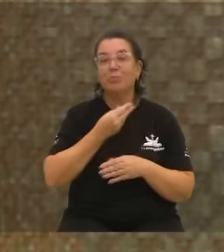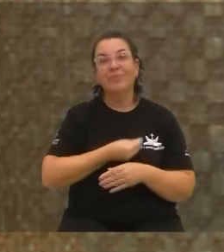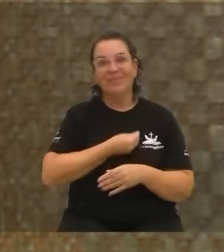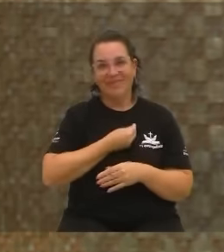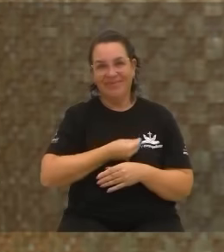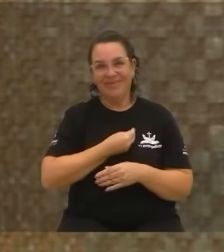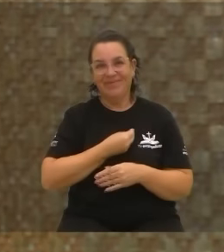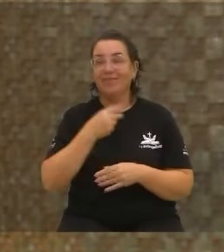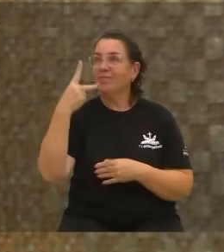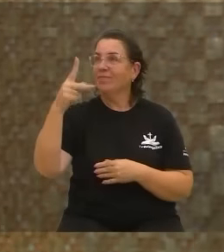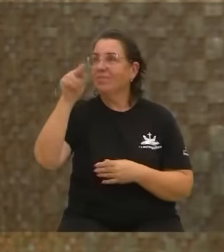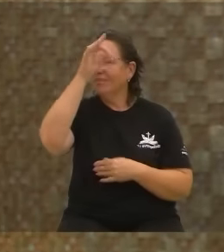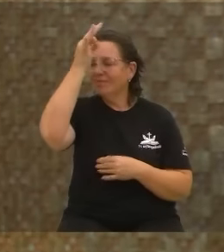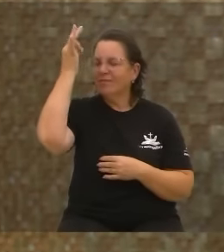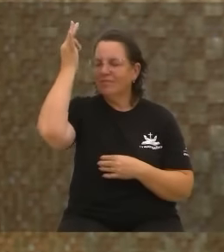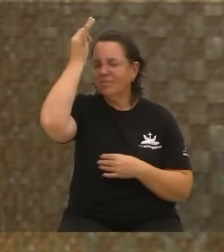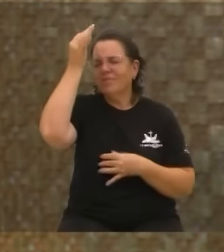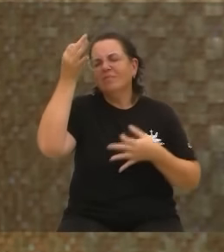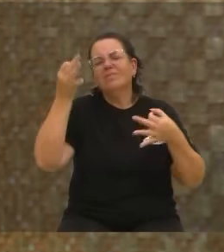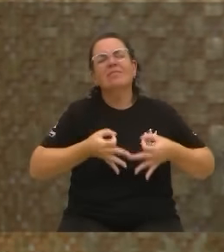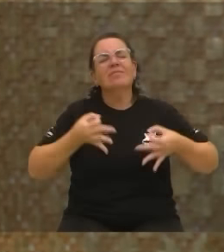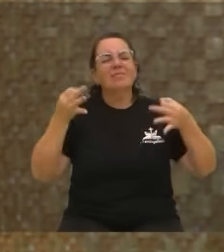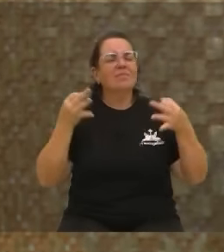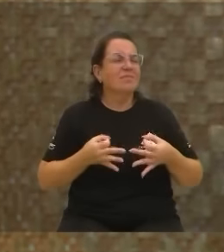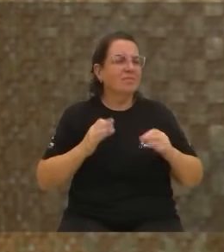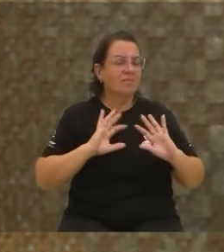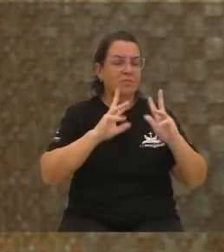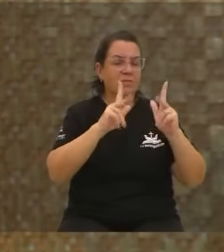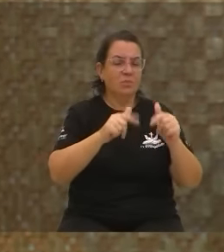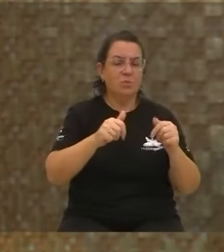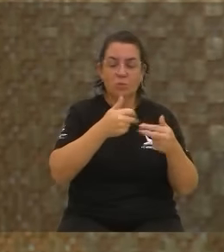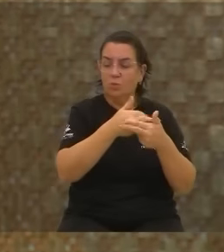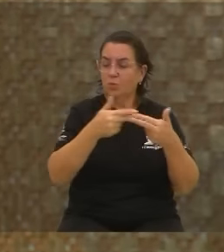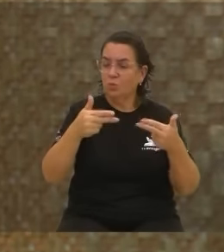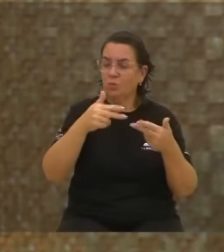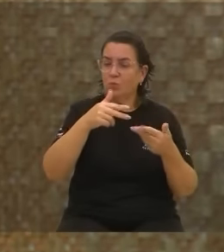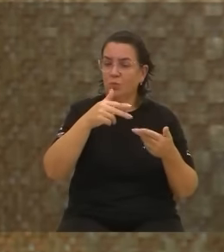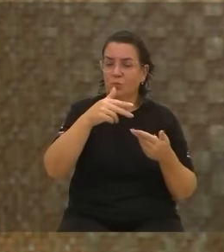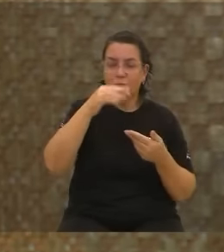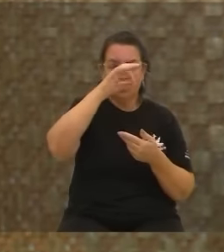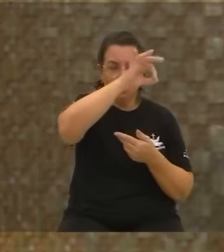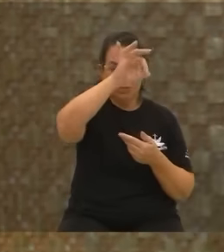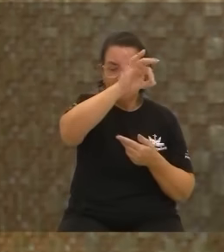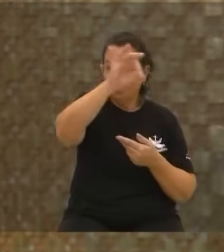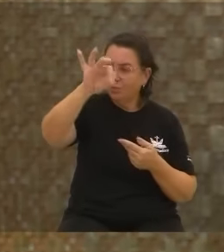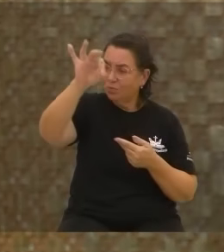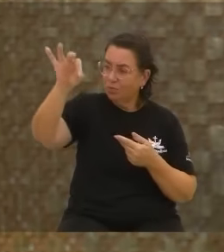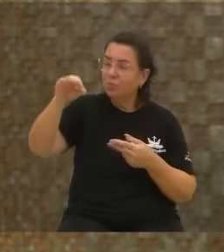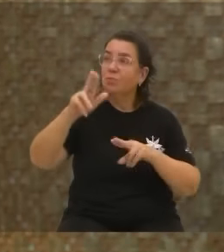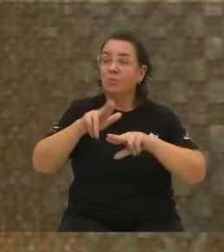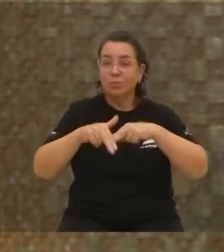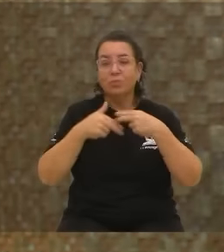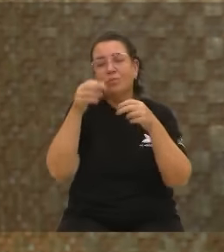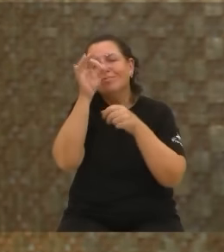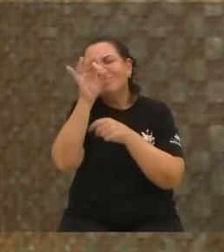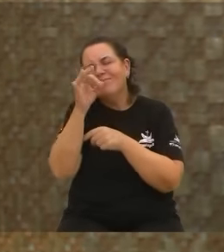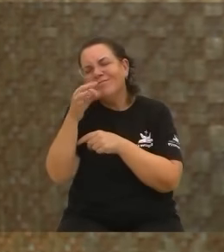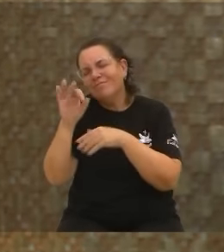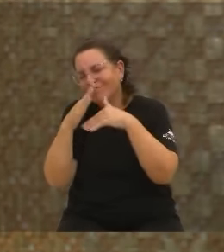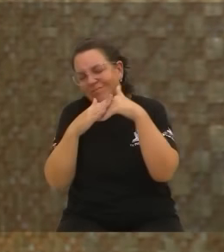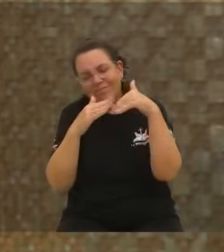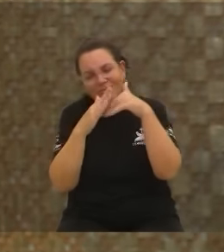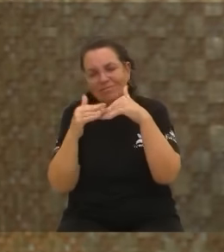teu espírito incorruptível está em todas as coisas. É por isso que corriges com carinho os